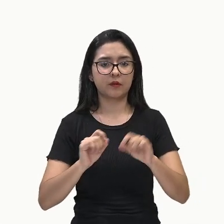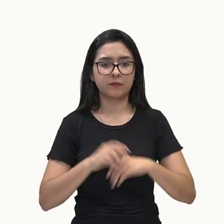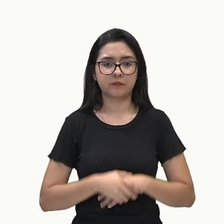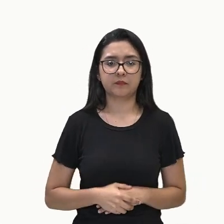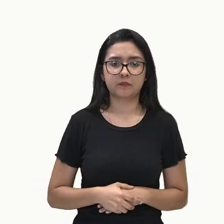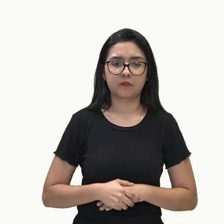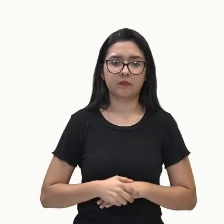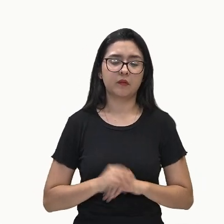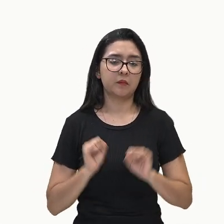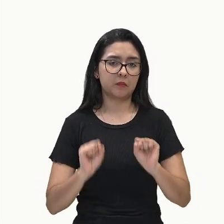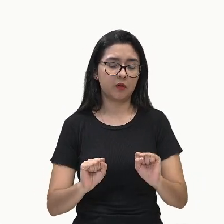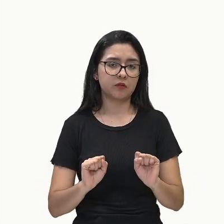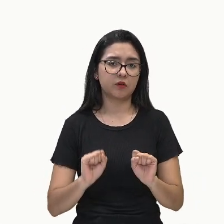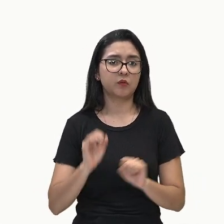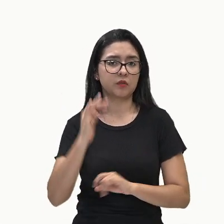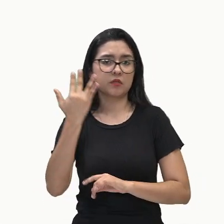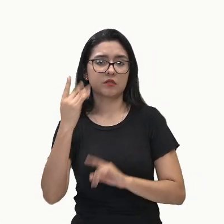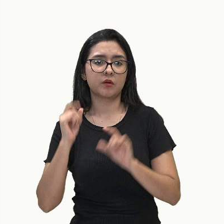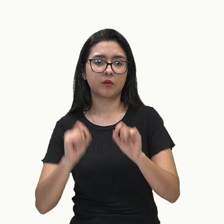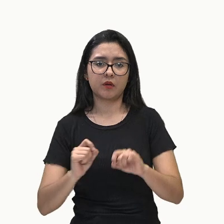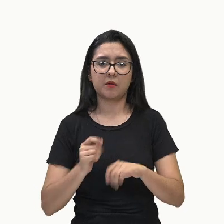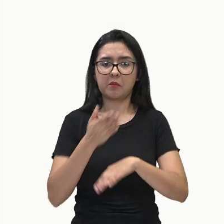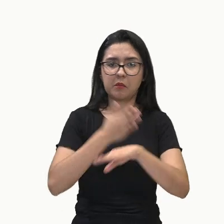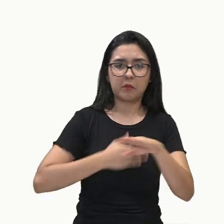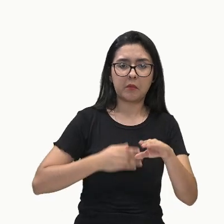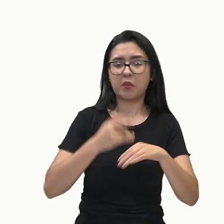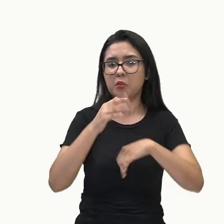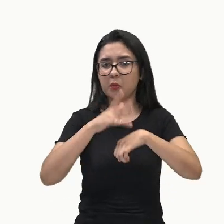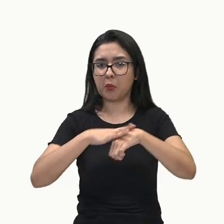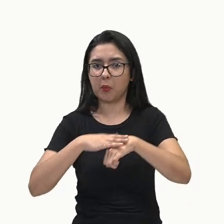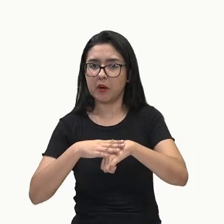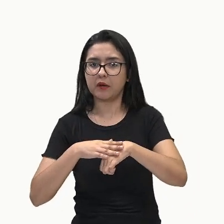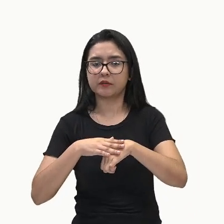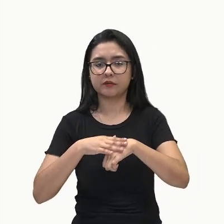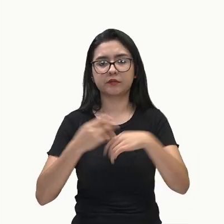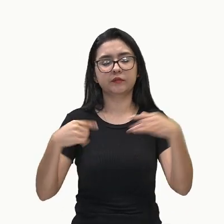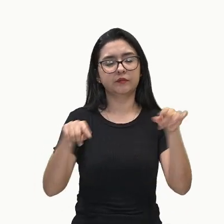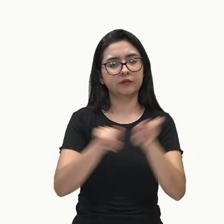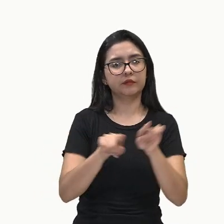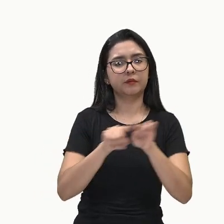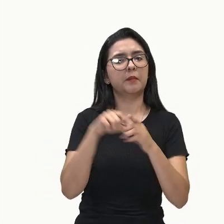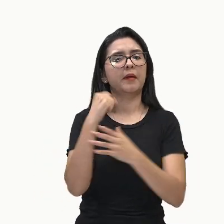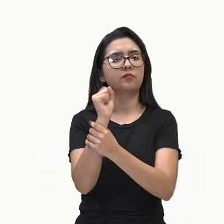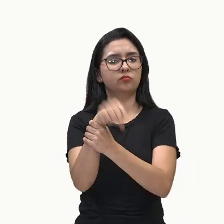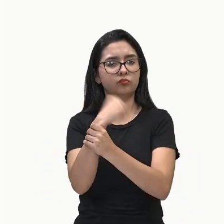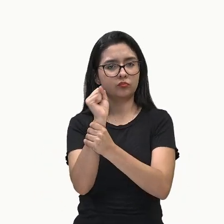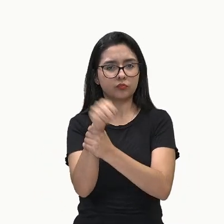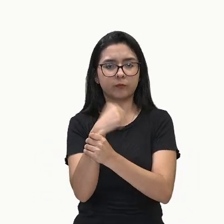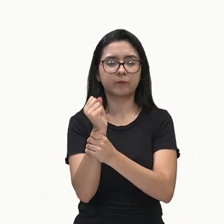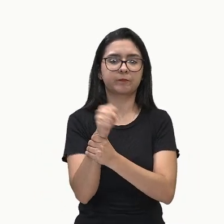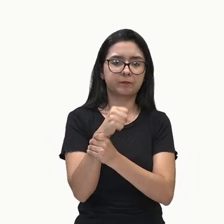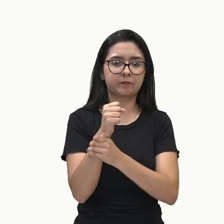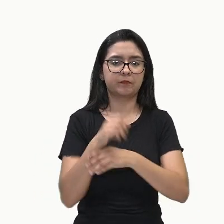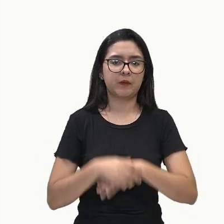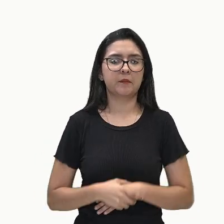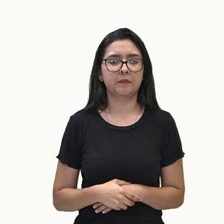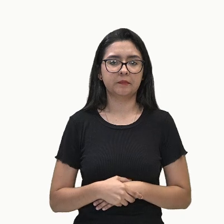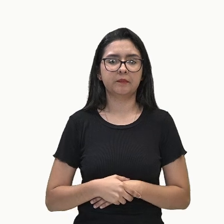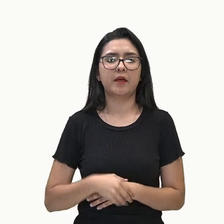sejam causados por uma lesão, uma doença ou até mesmo o processo da